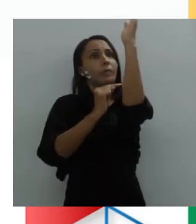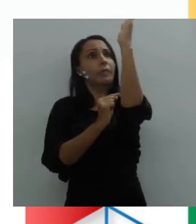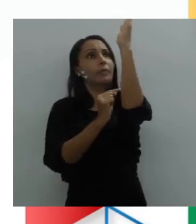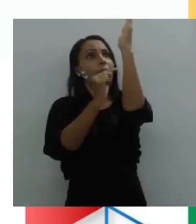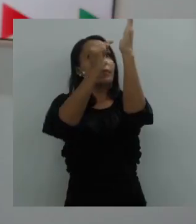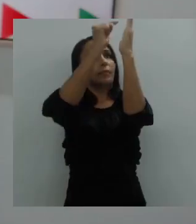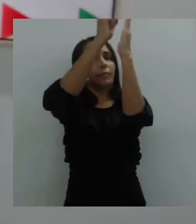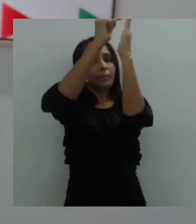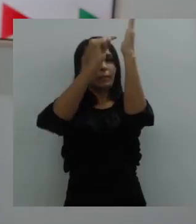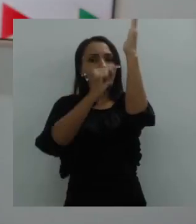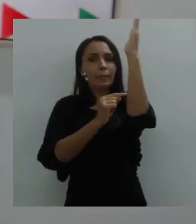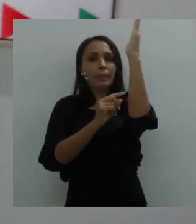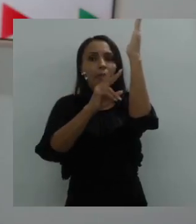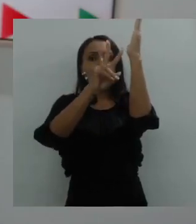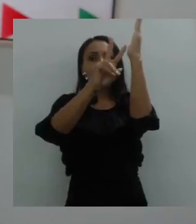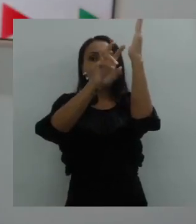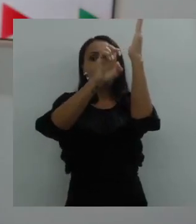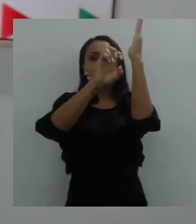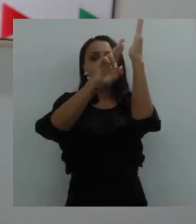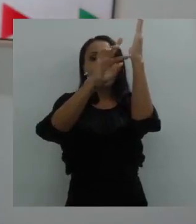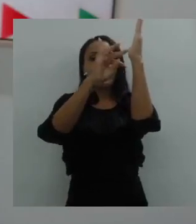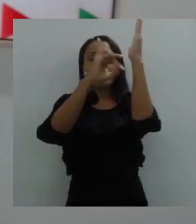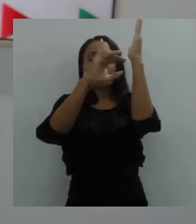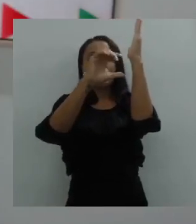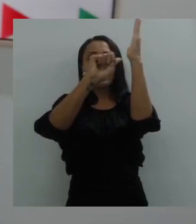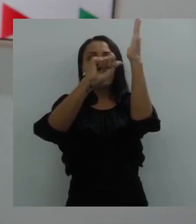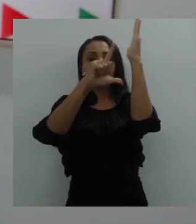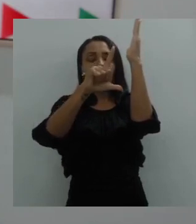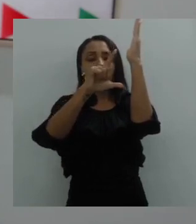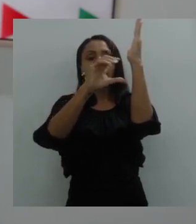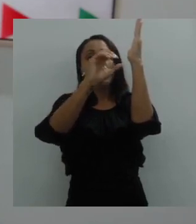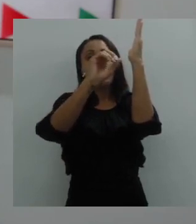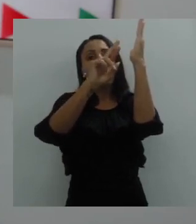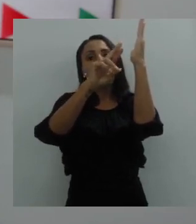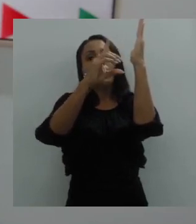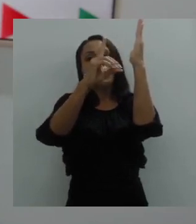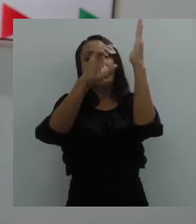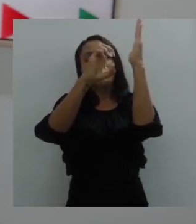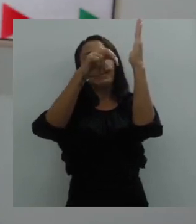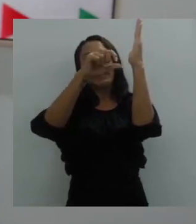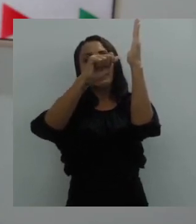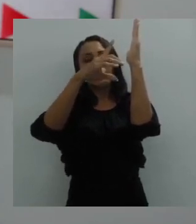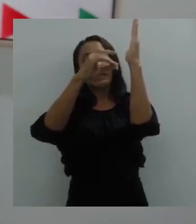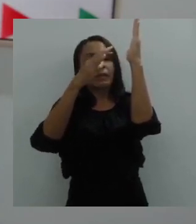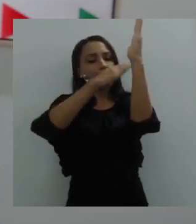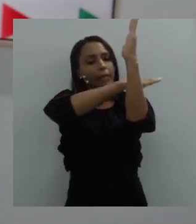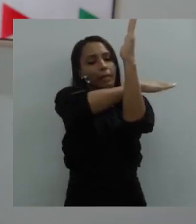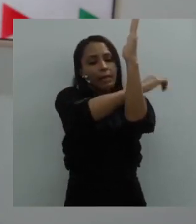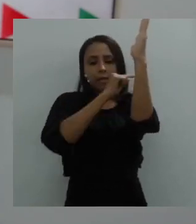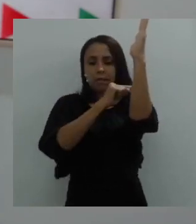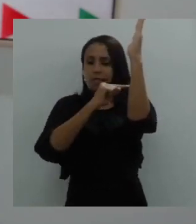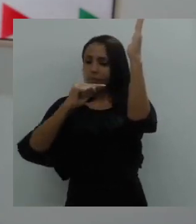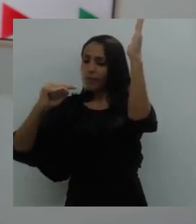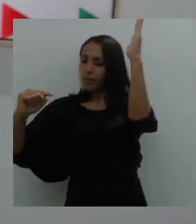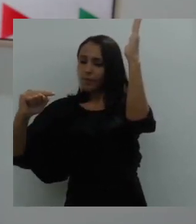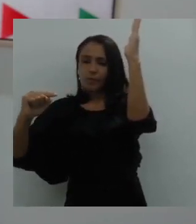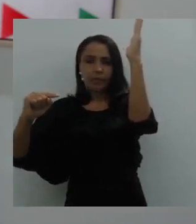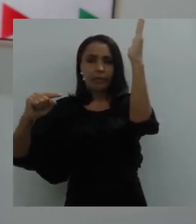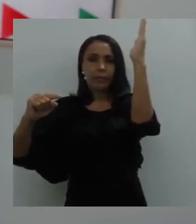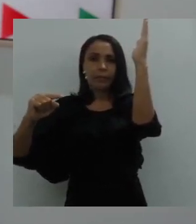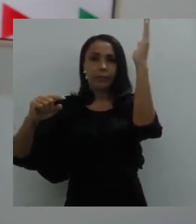chama-se vertical, também conhecido como ordenada. E aquele que fica na horizontal é chamado